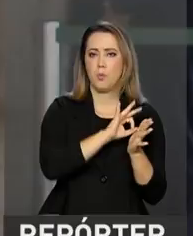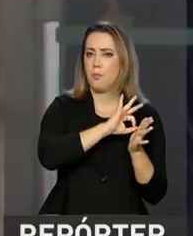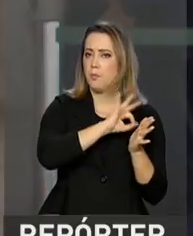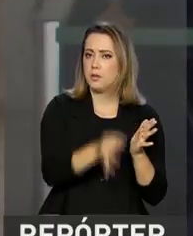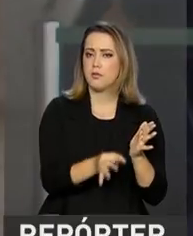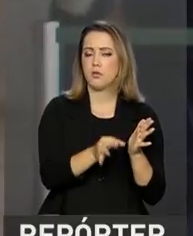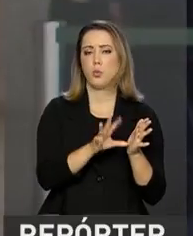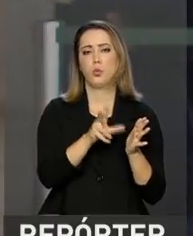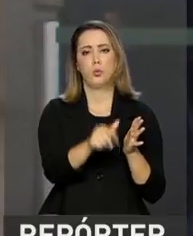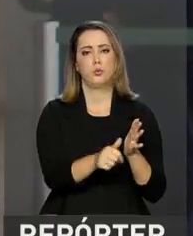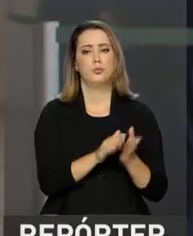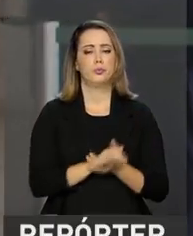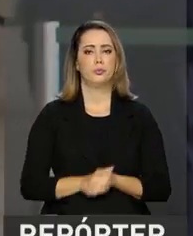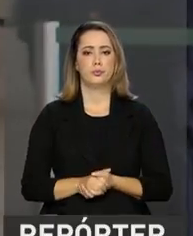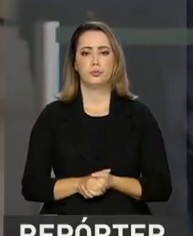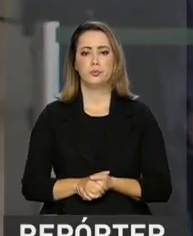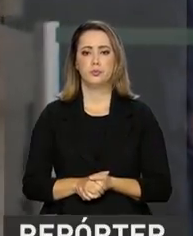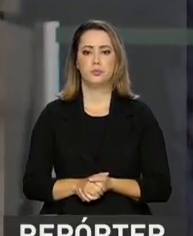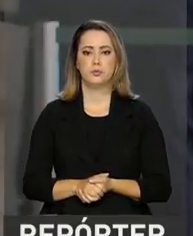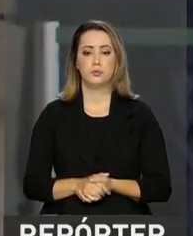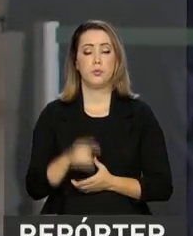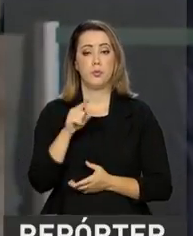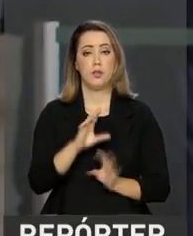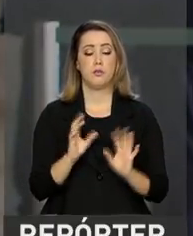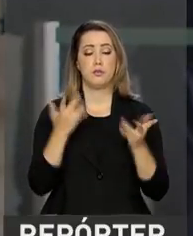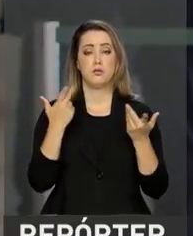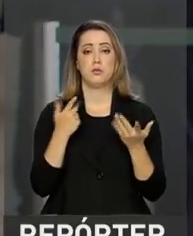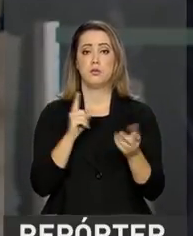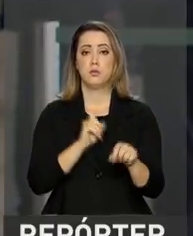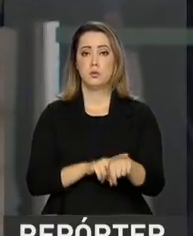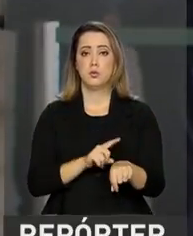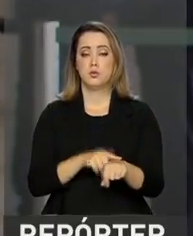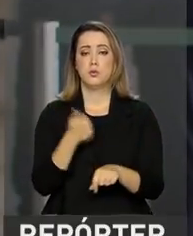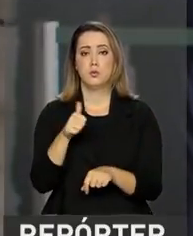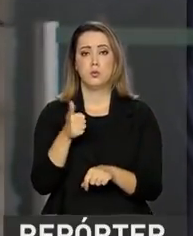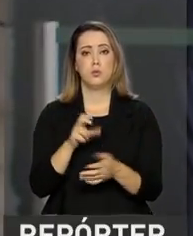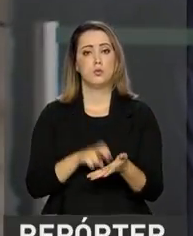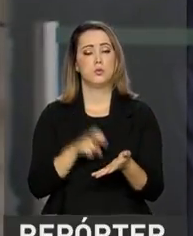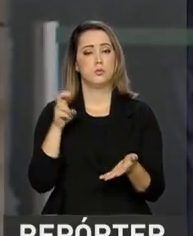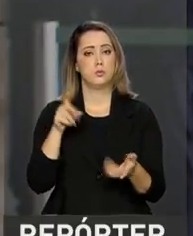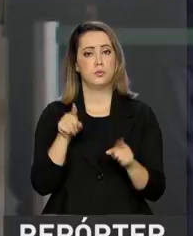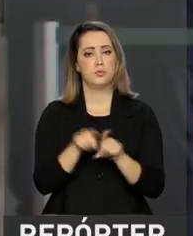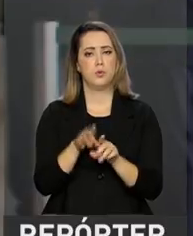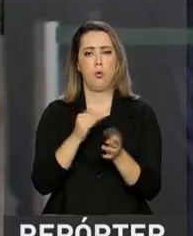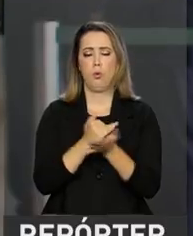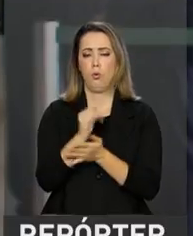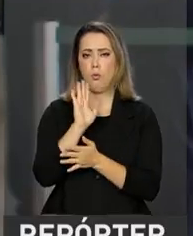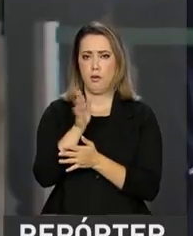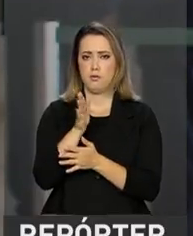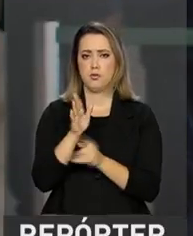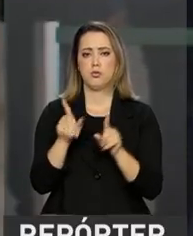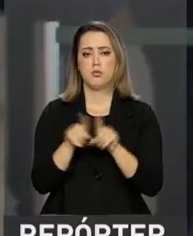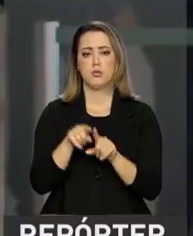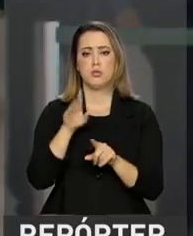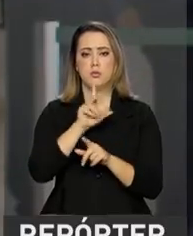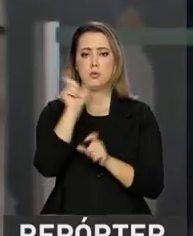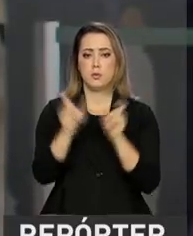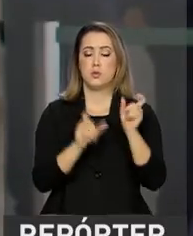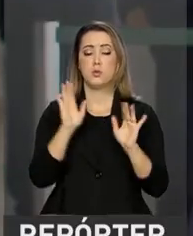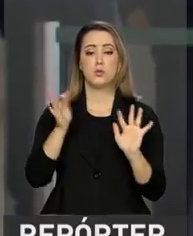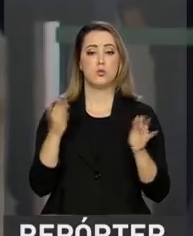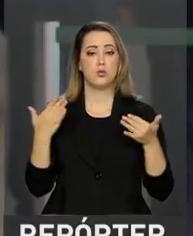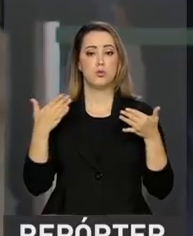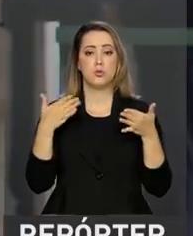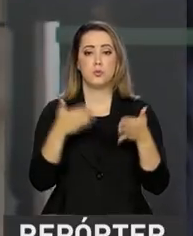completamente a operação desses aeroportos ser humano como falei está marcada para as 11 horas da manhã deve começar daqui a pouco muita gente chegou